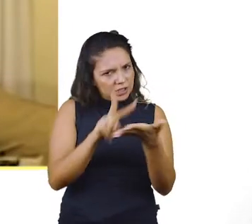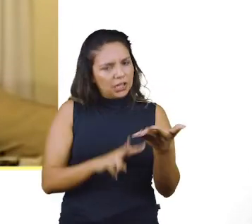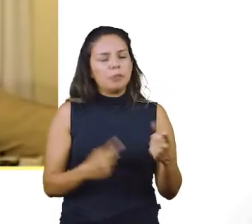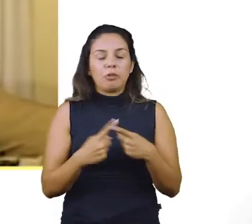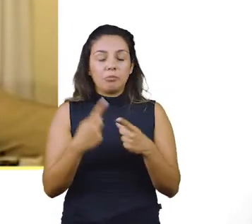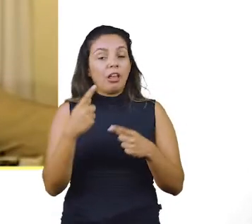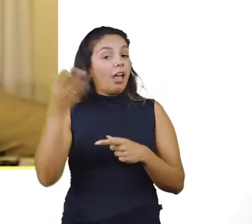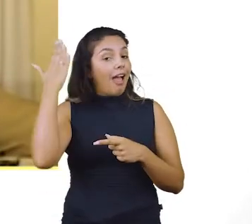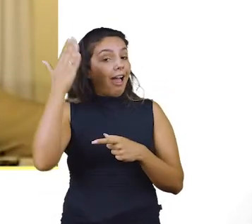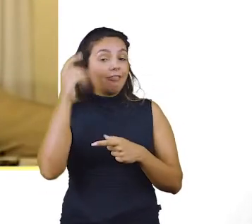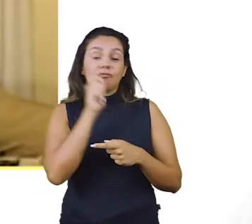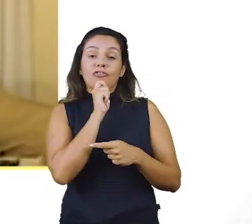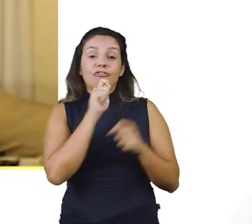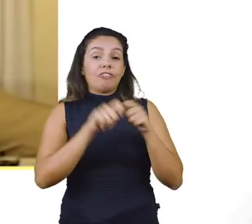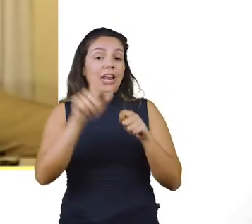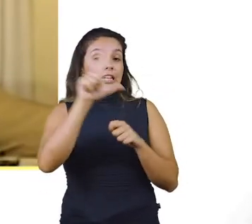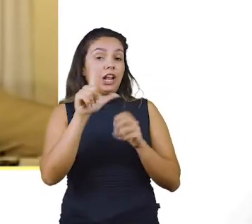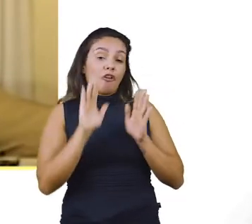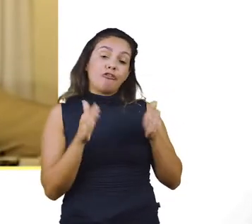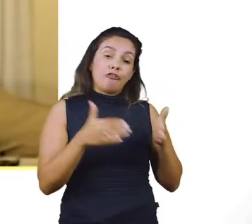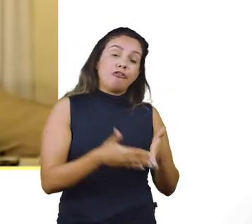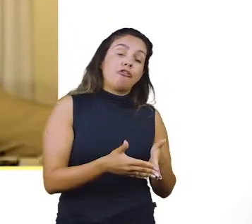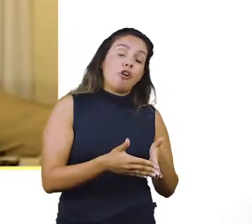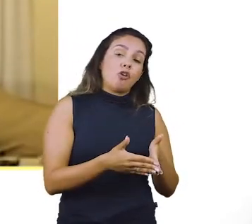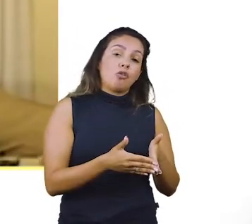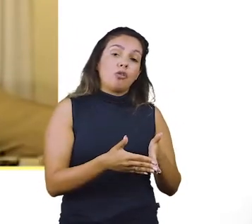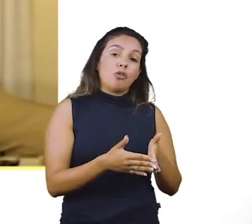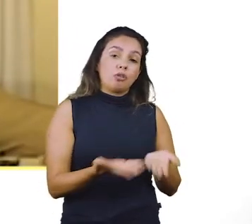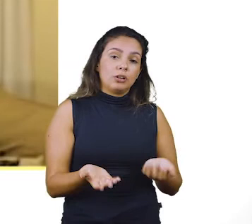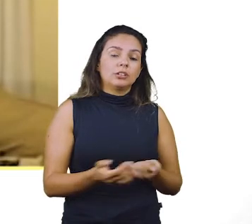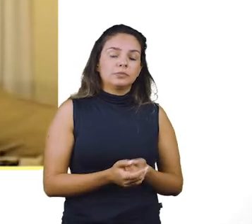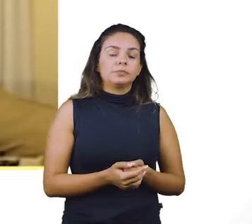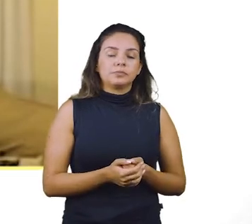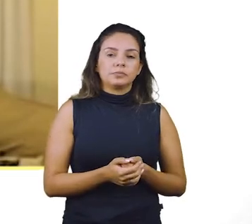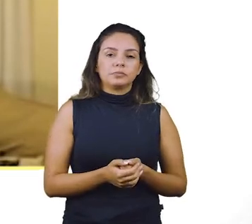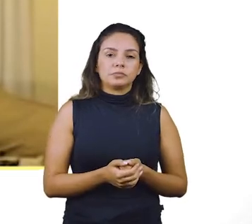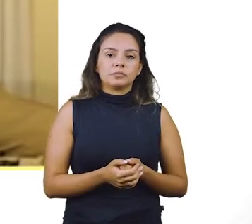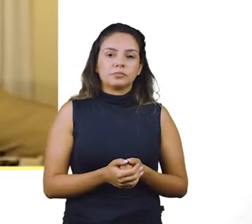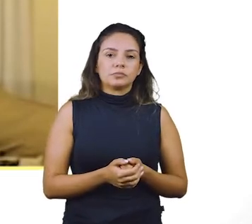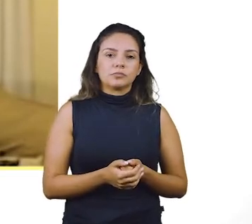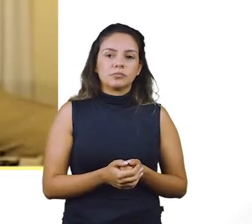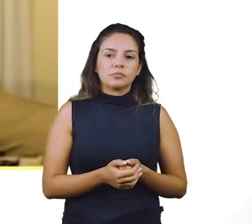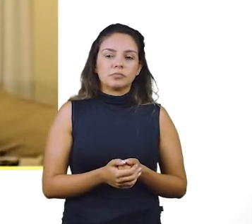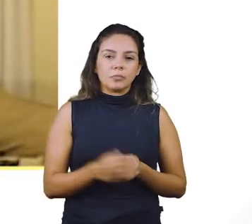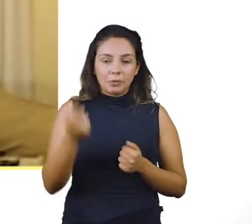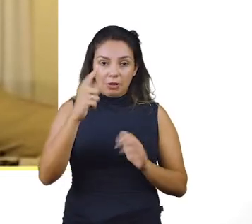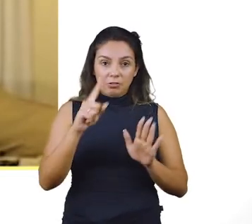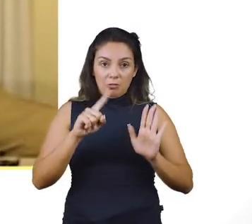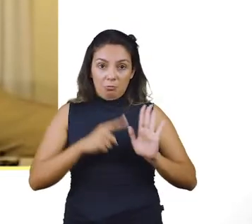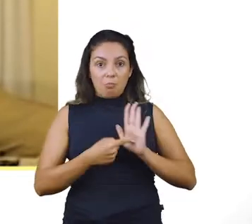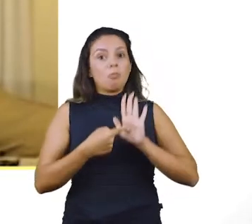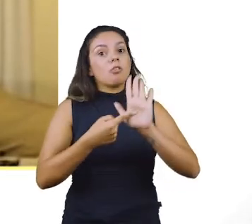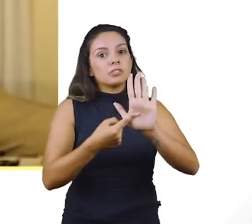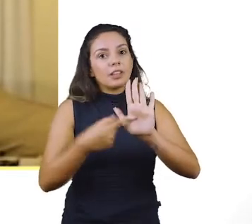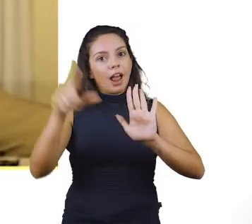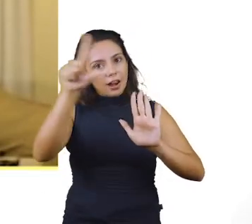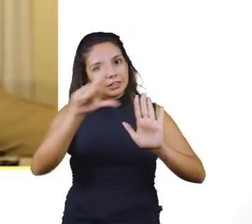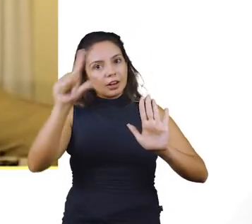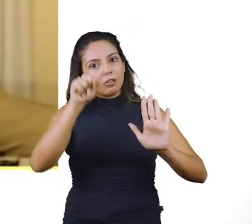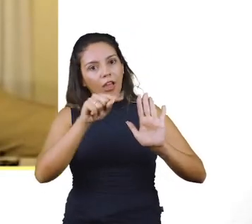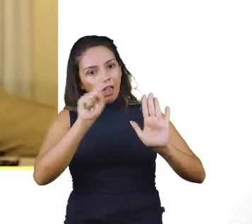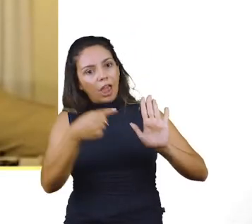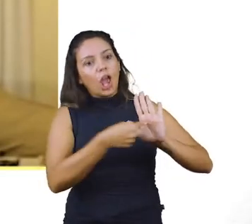literatura, ou se não se projetava também. Às vezes se fazia, não se projetava tanto uma literatura que